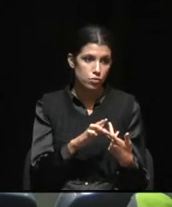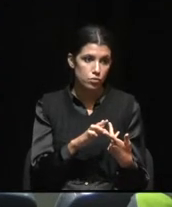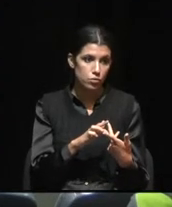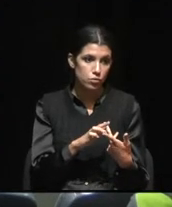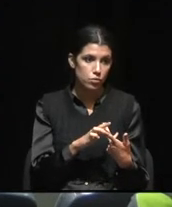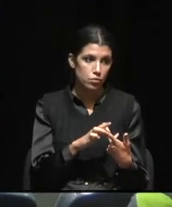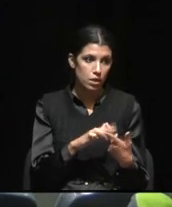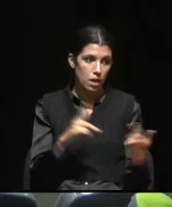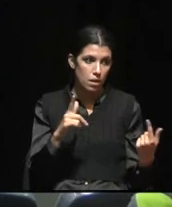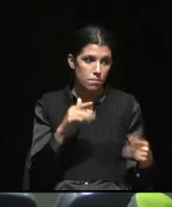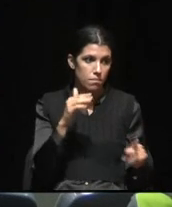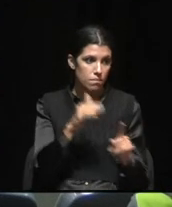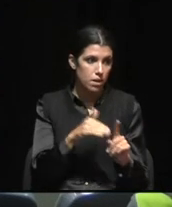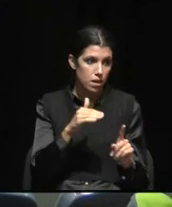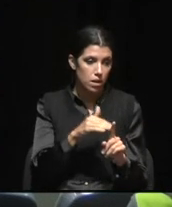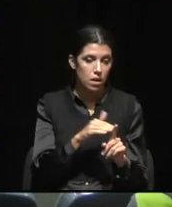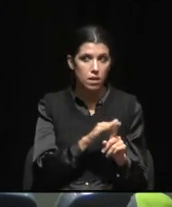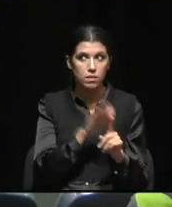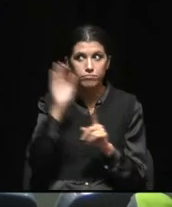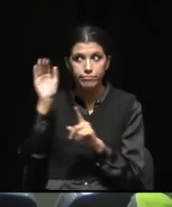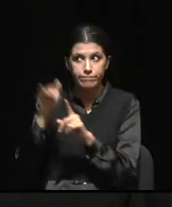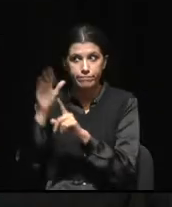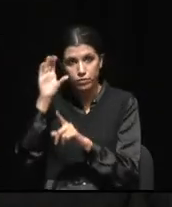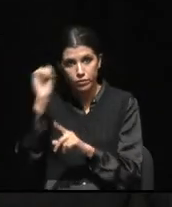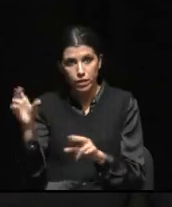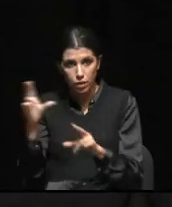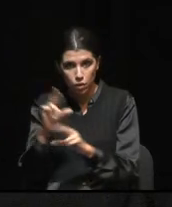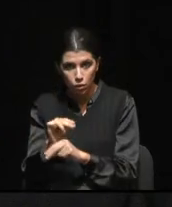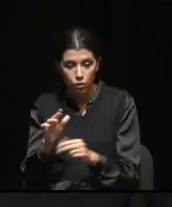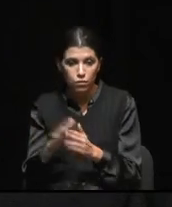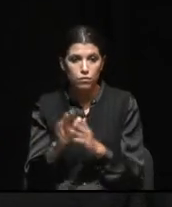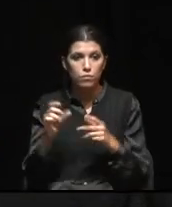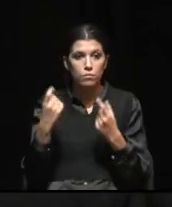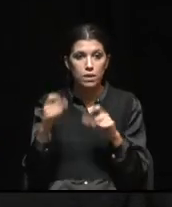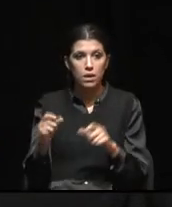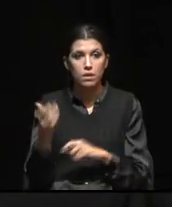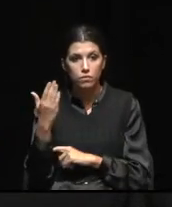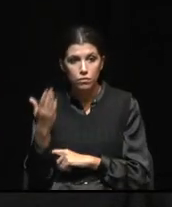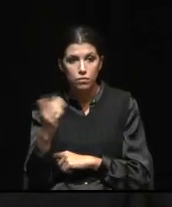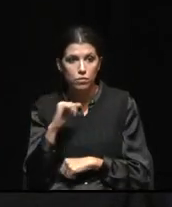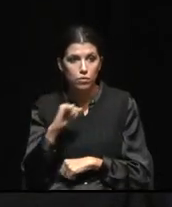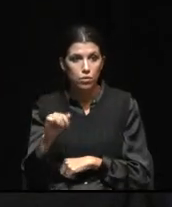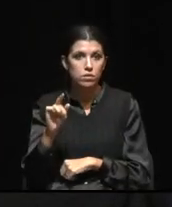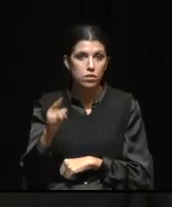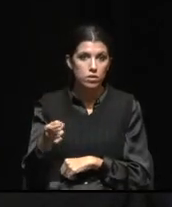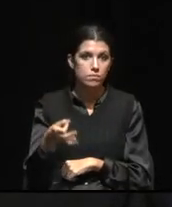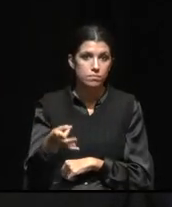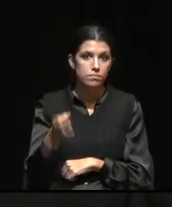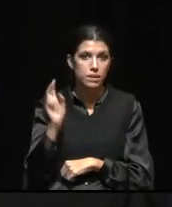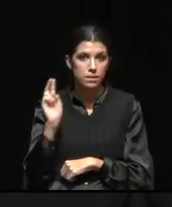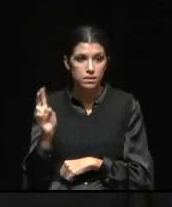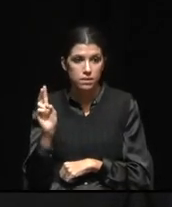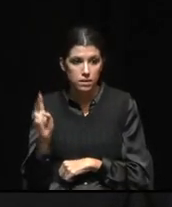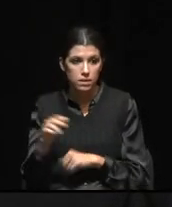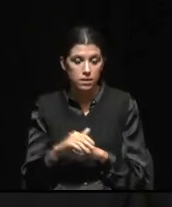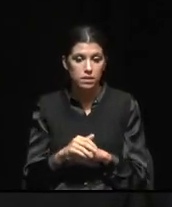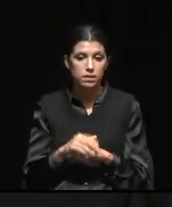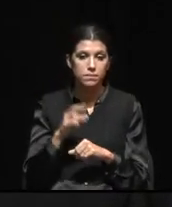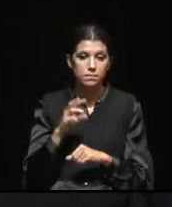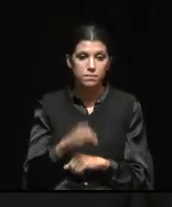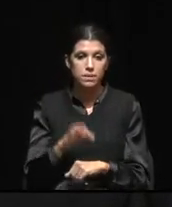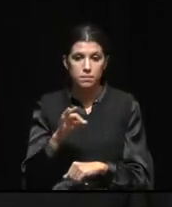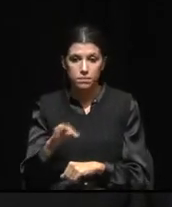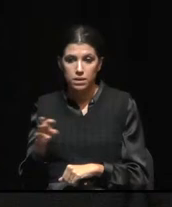governo parágrafo 1 quem Vota contra PSD